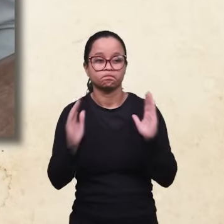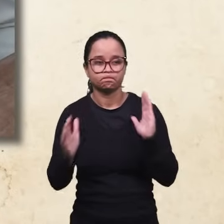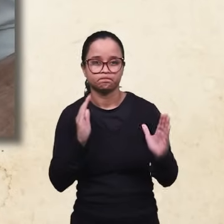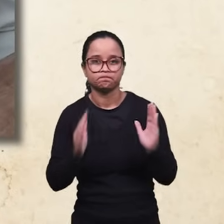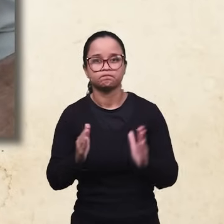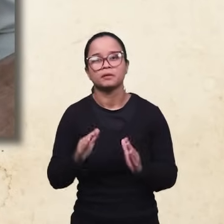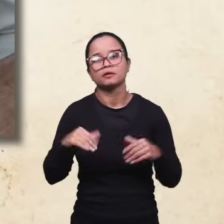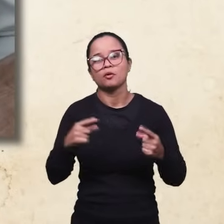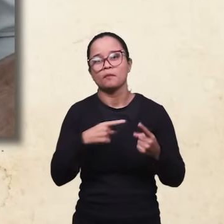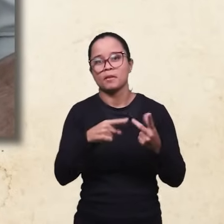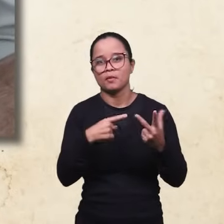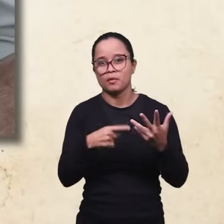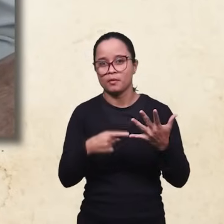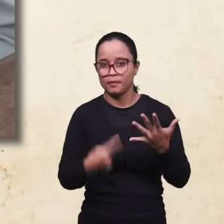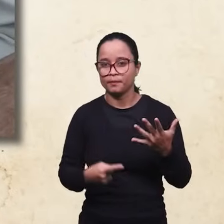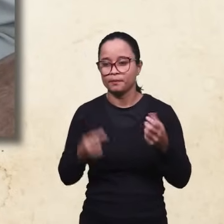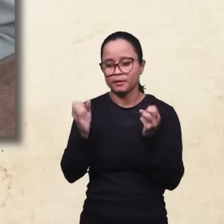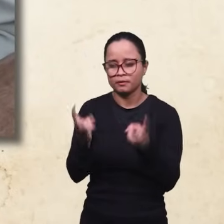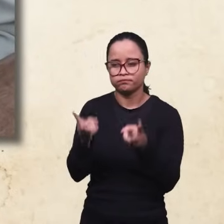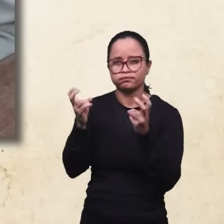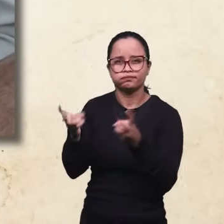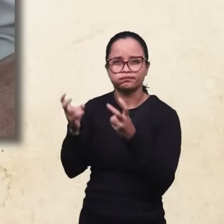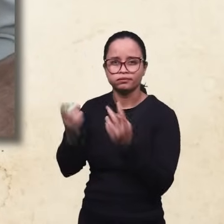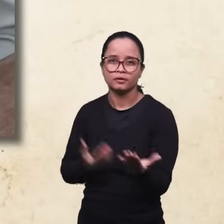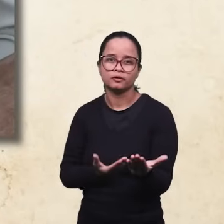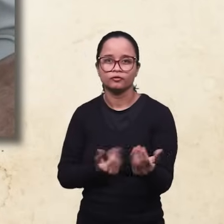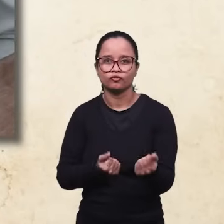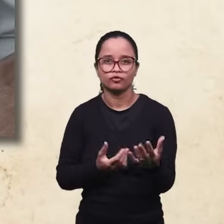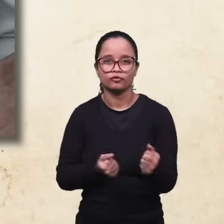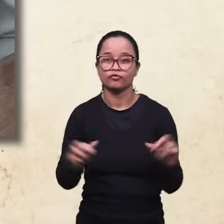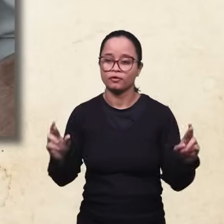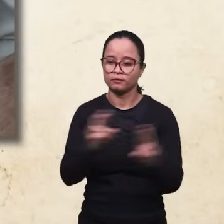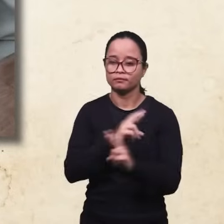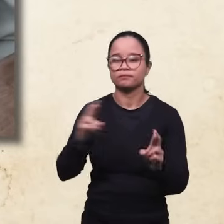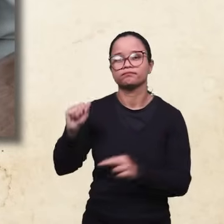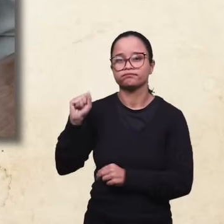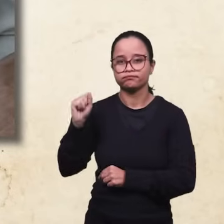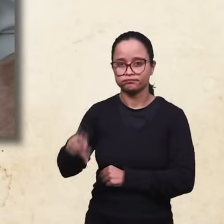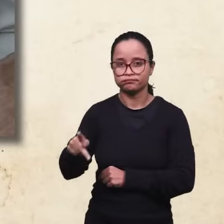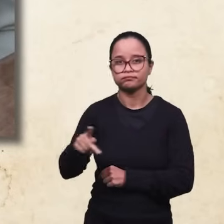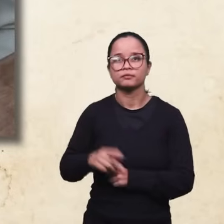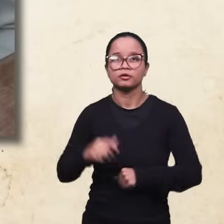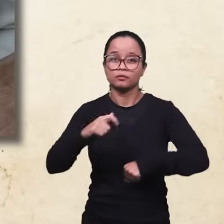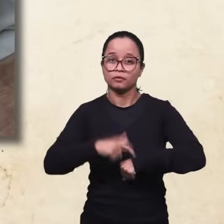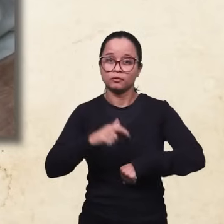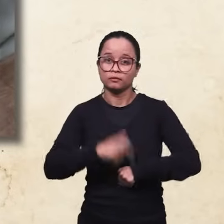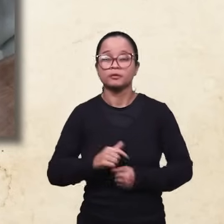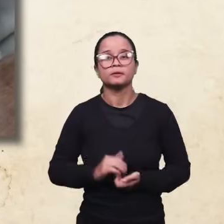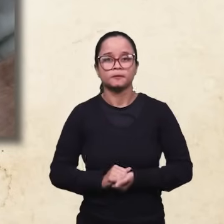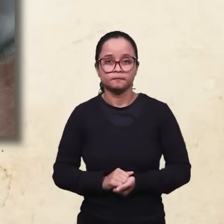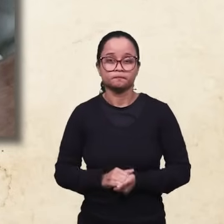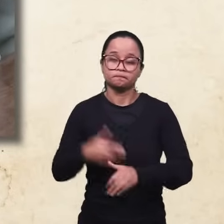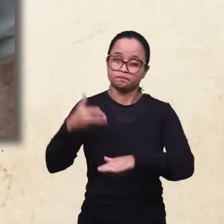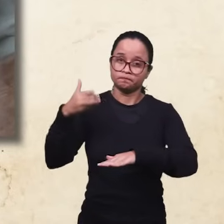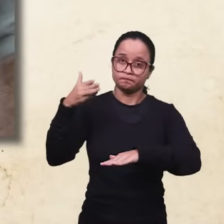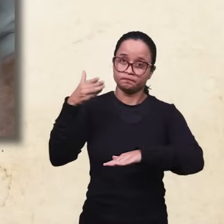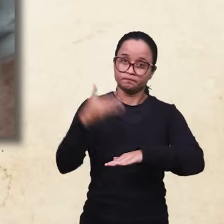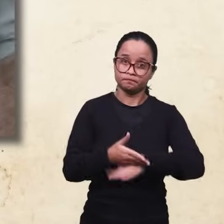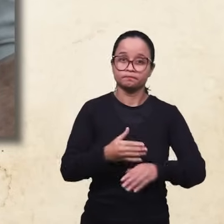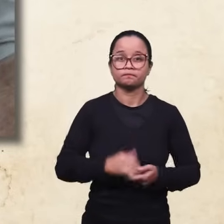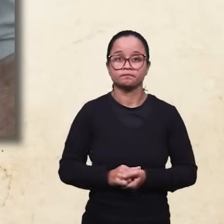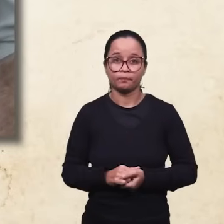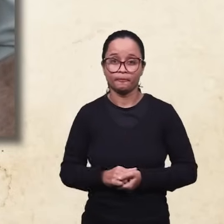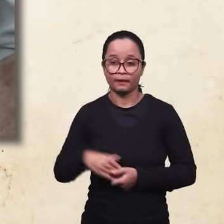e quais pontos devem ser observados pelos jovens em relação à aposentadoria quando logo que entra